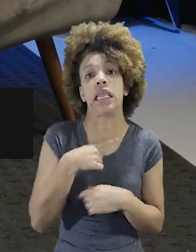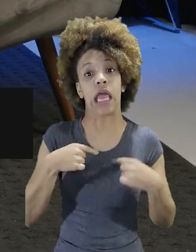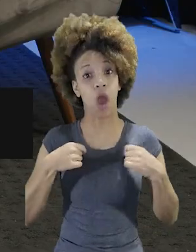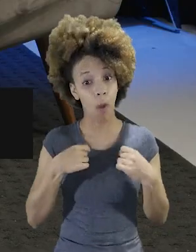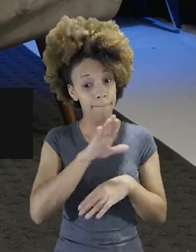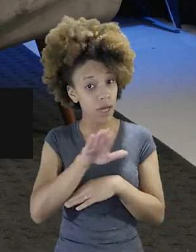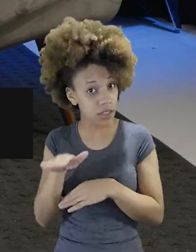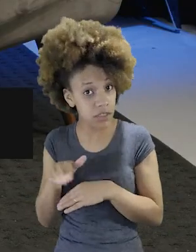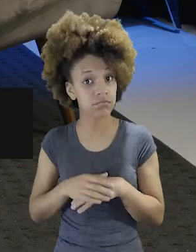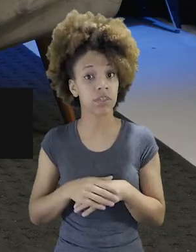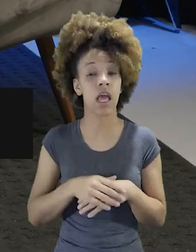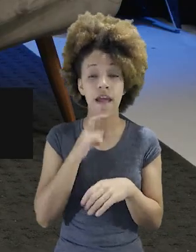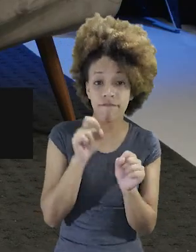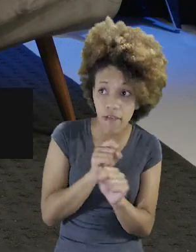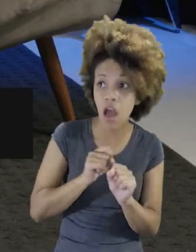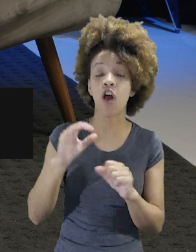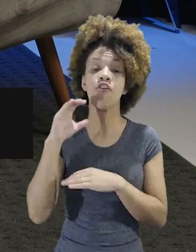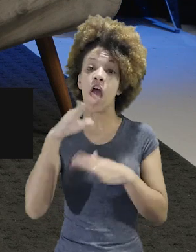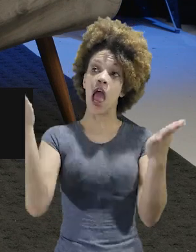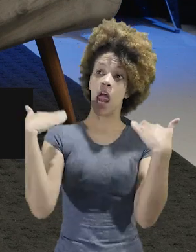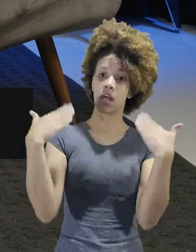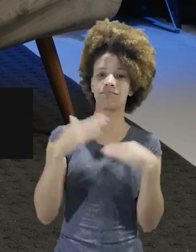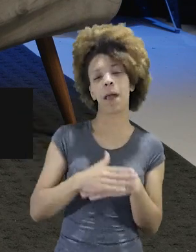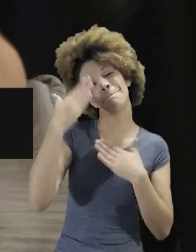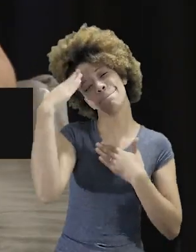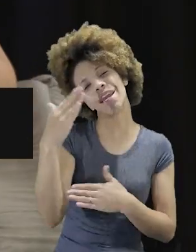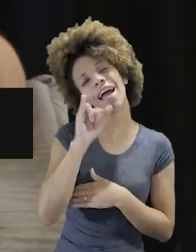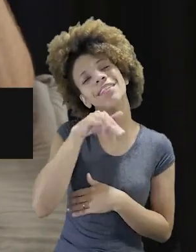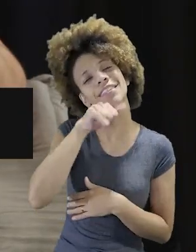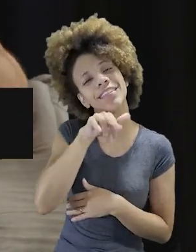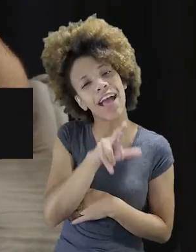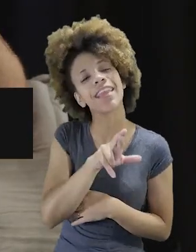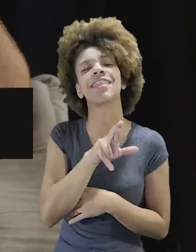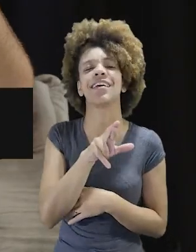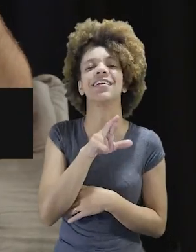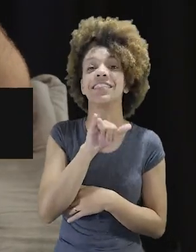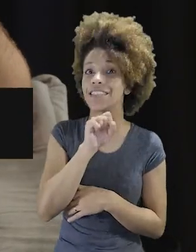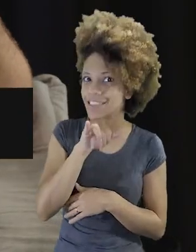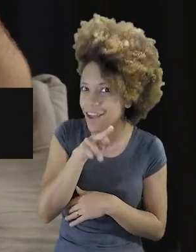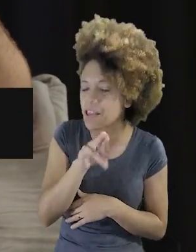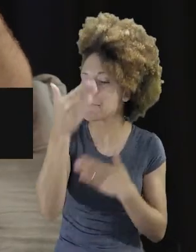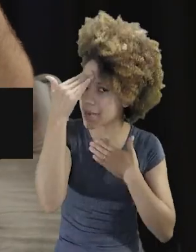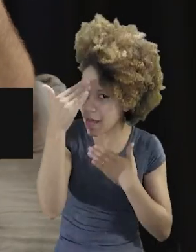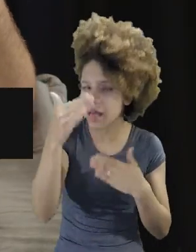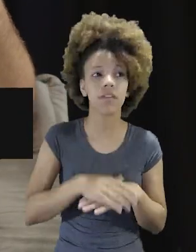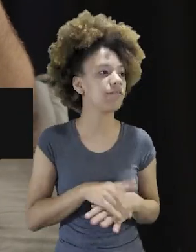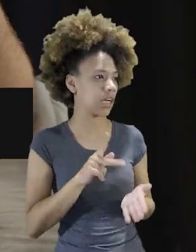para criança põe para inverno verão já falei tá aqui obrigado e sai daí mais uma vez de verdade